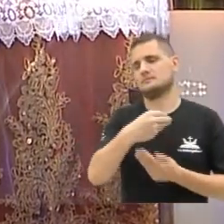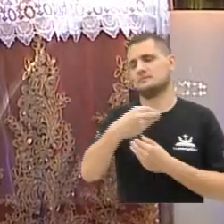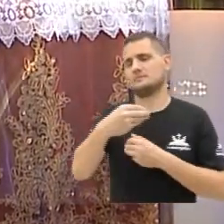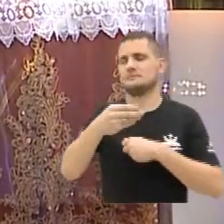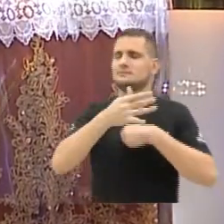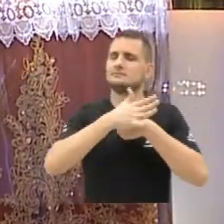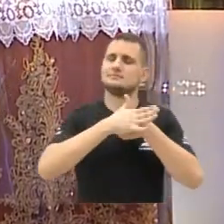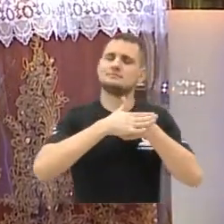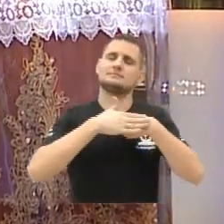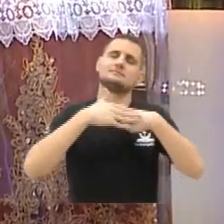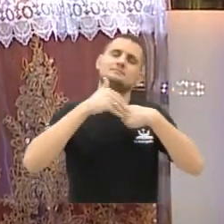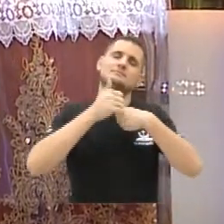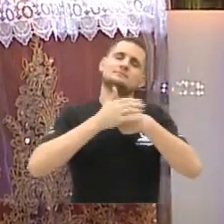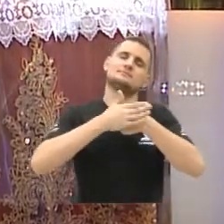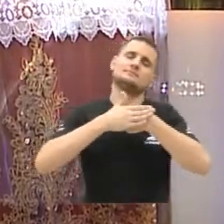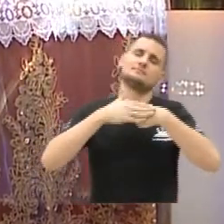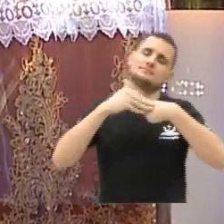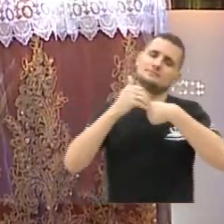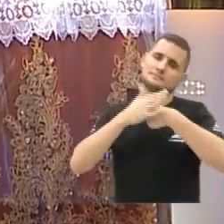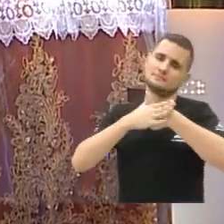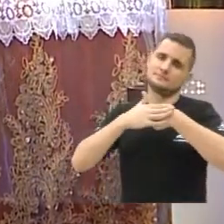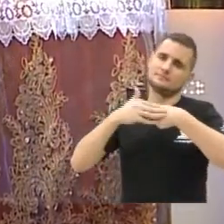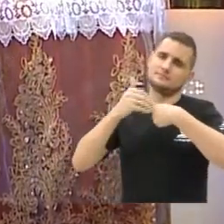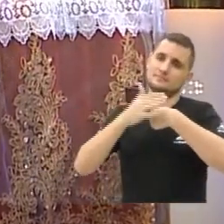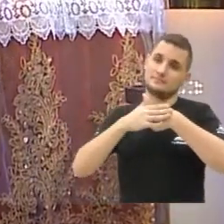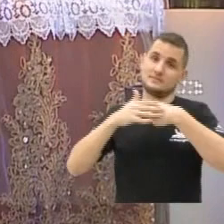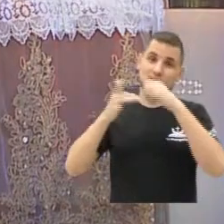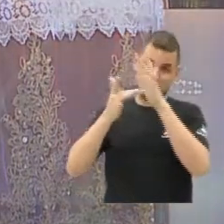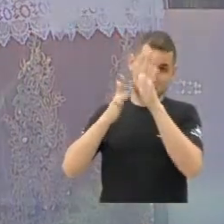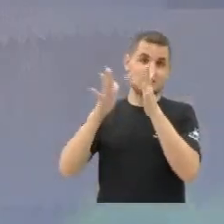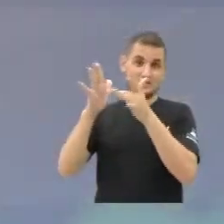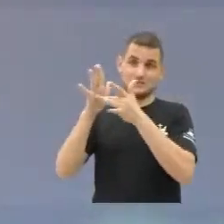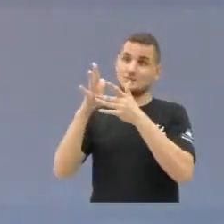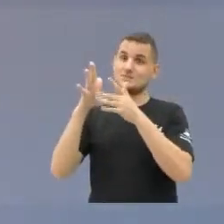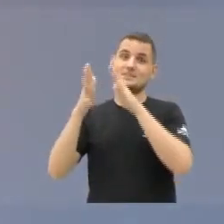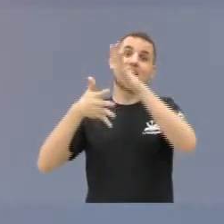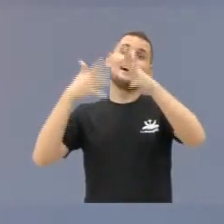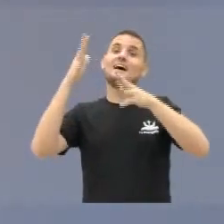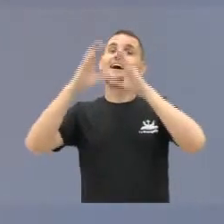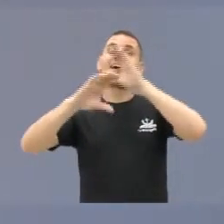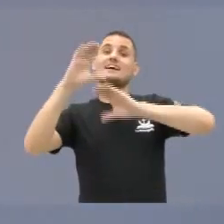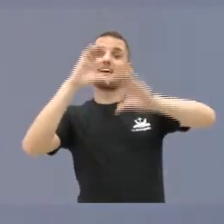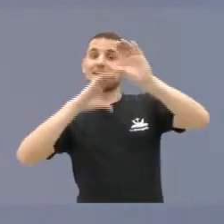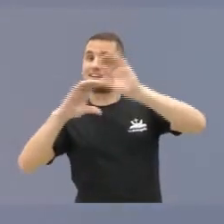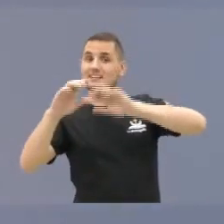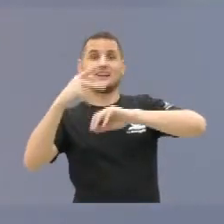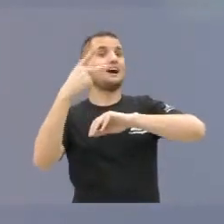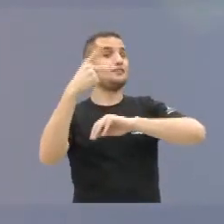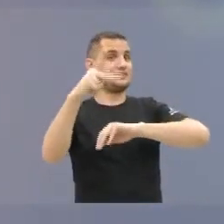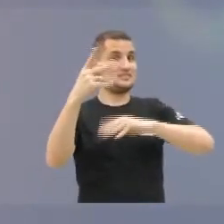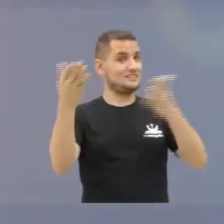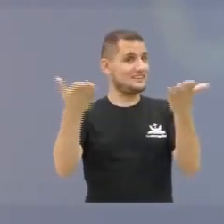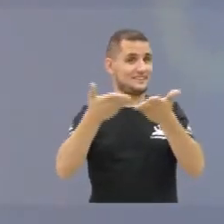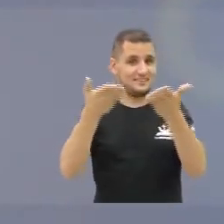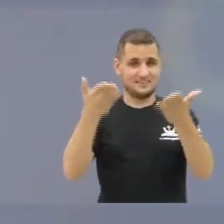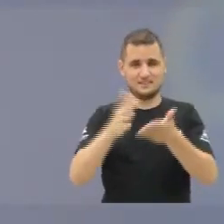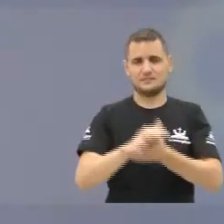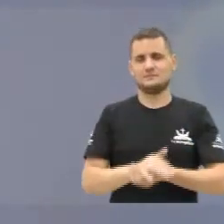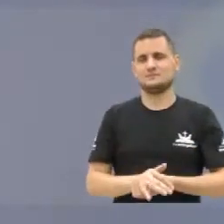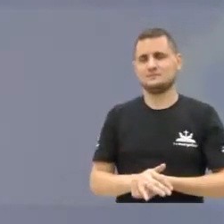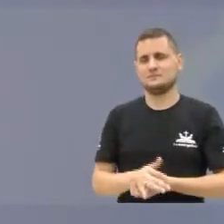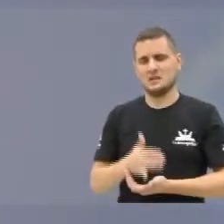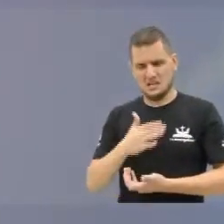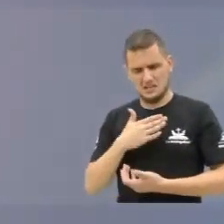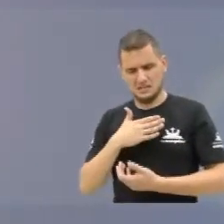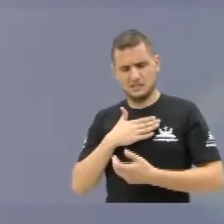filho querido. É Ele que canta para você, é Jesus no Santíssimo Sacramento. Eu